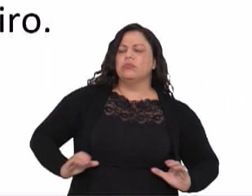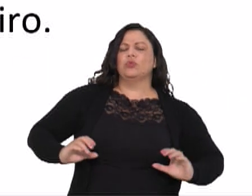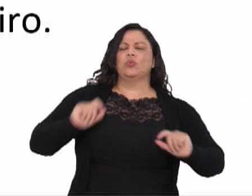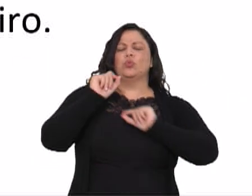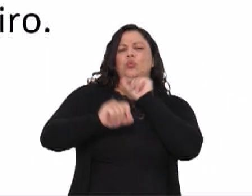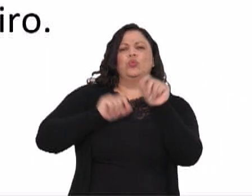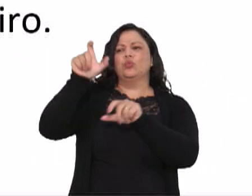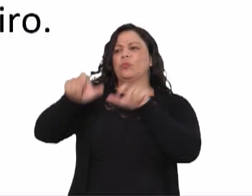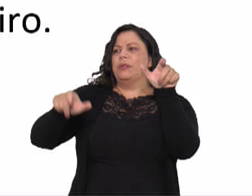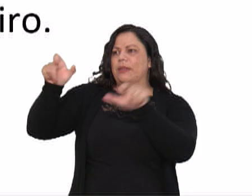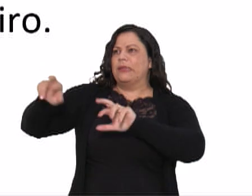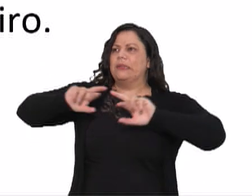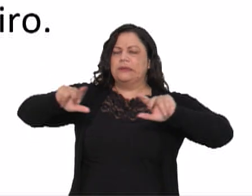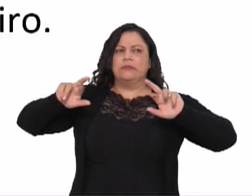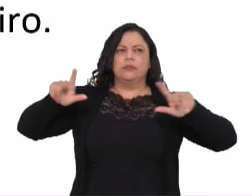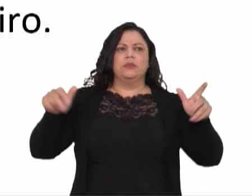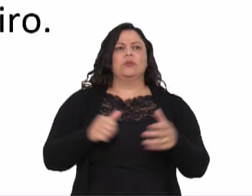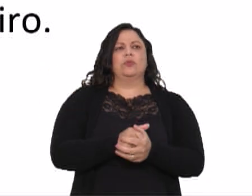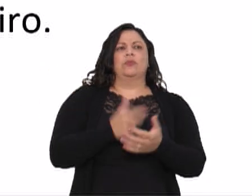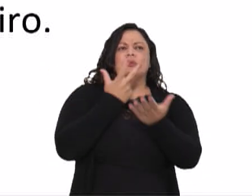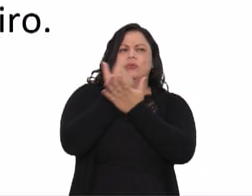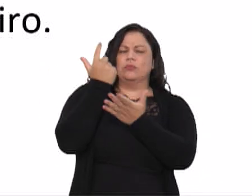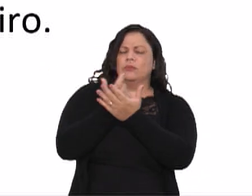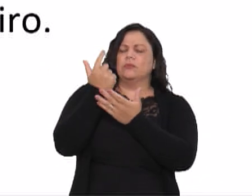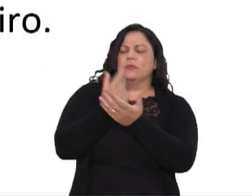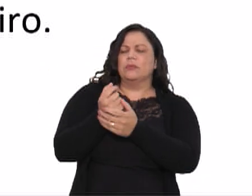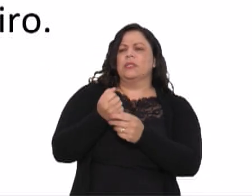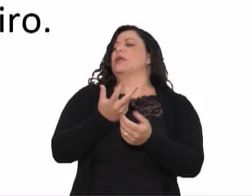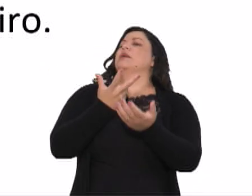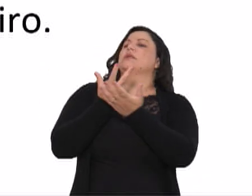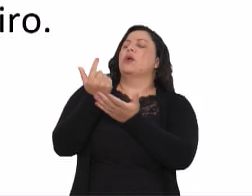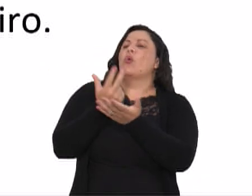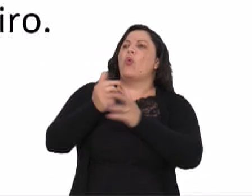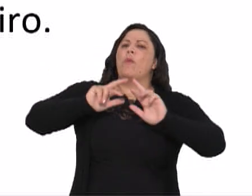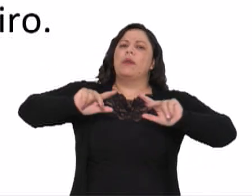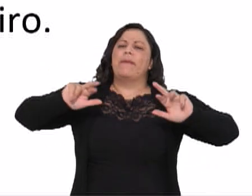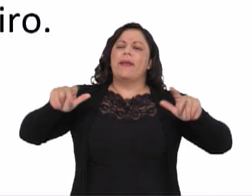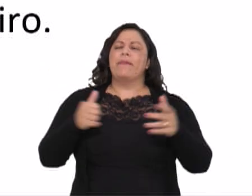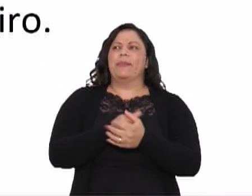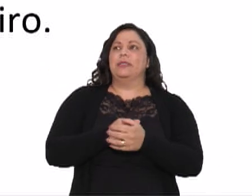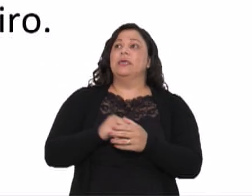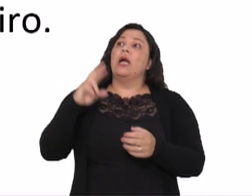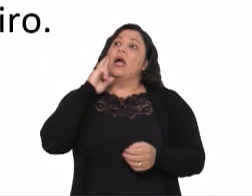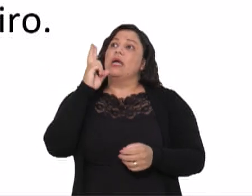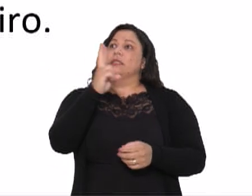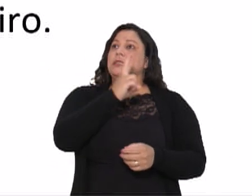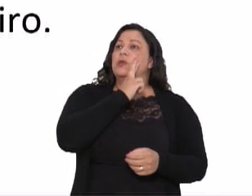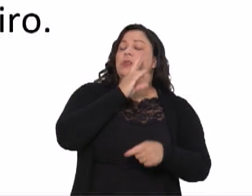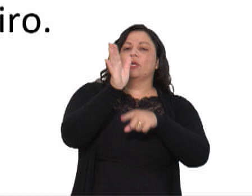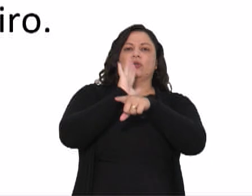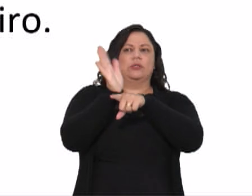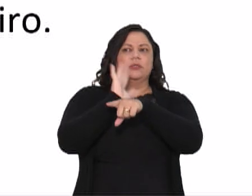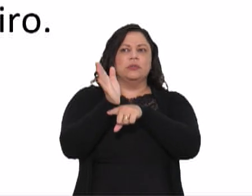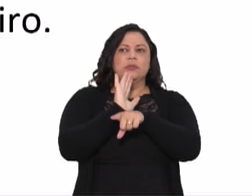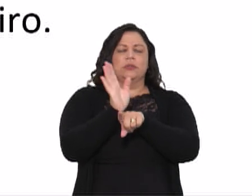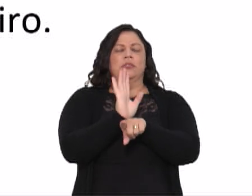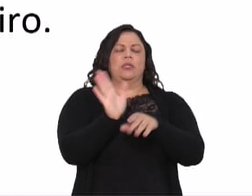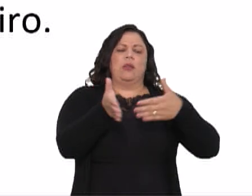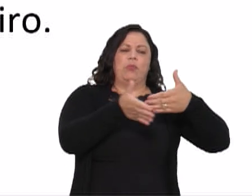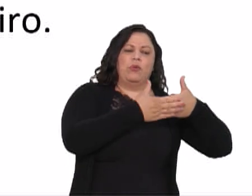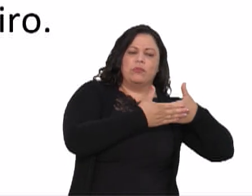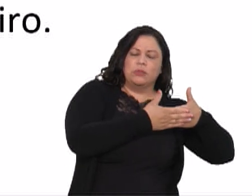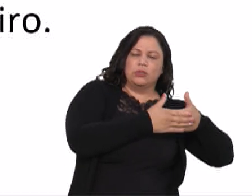compras físicas diminuíram, bem como o gasto com restaurantes e cinemas. Mas isso não